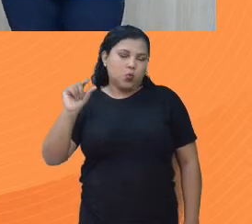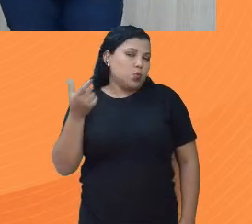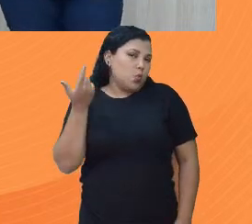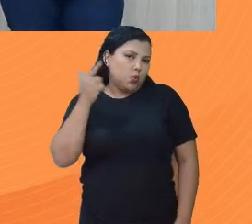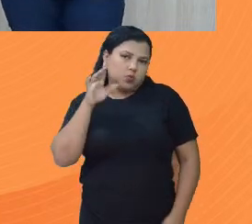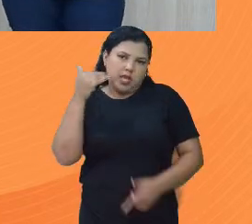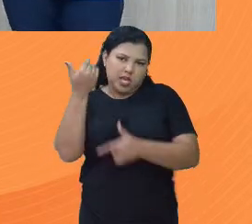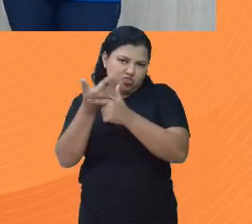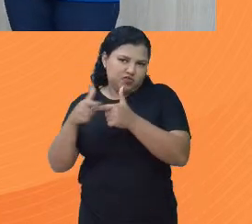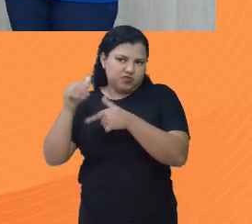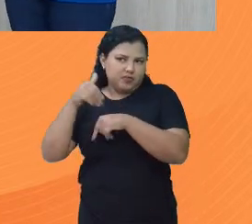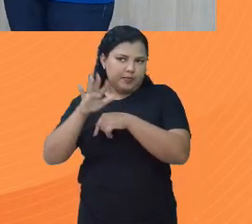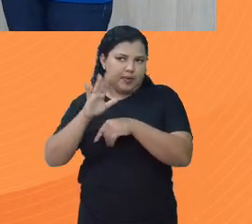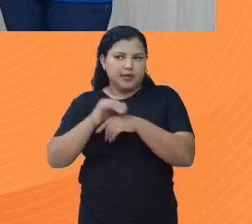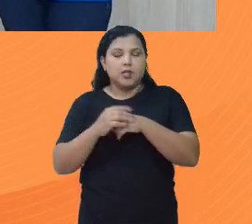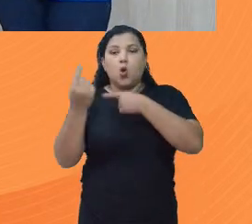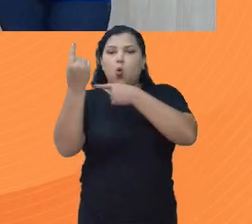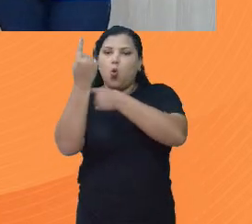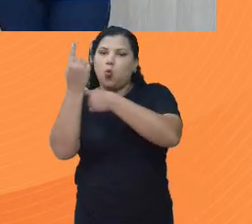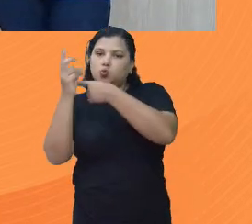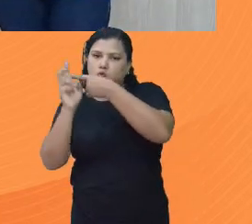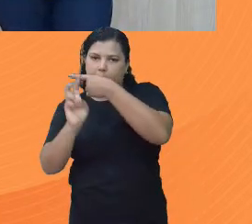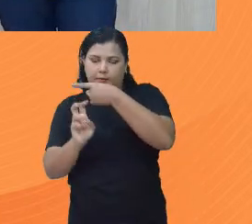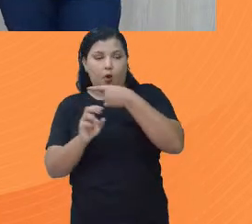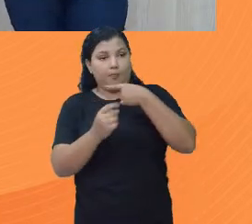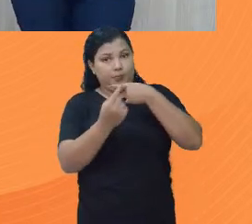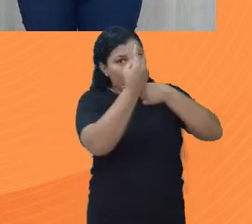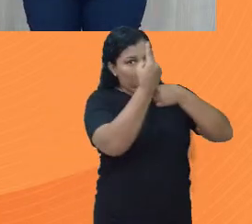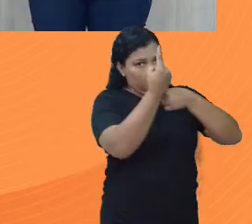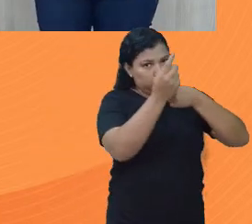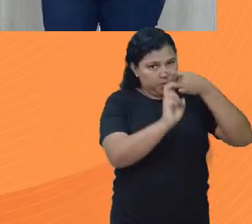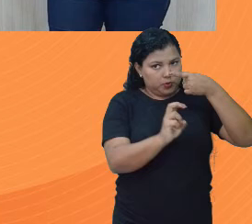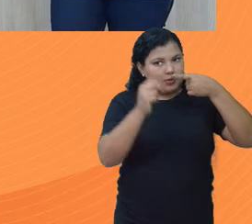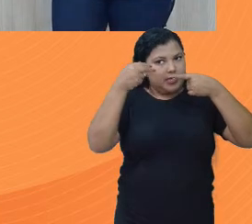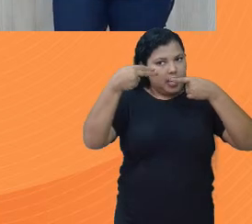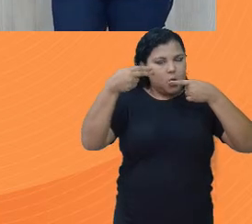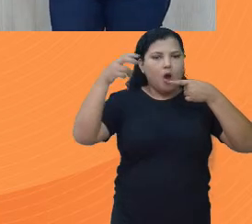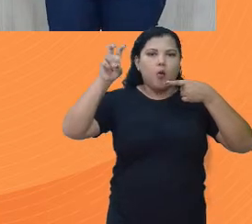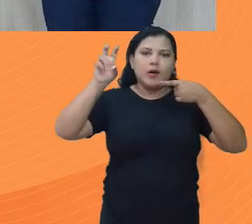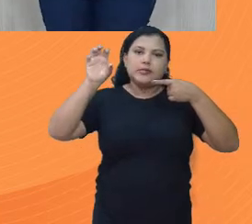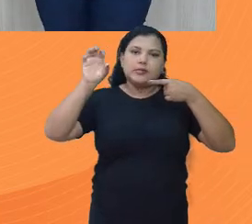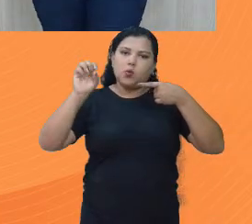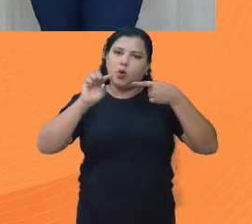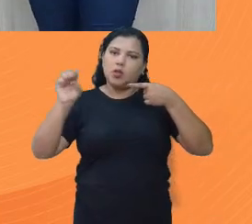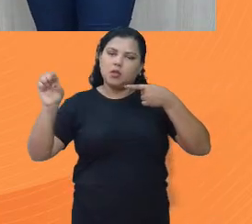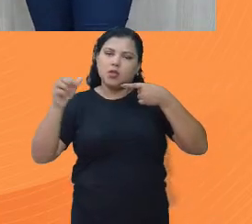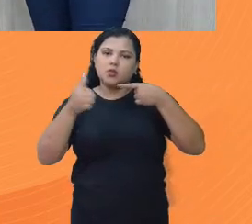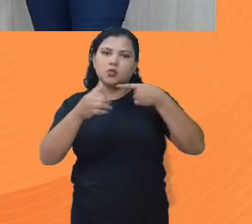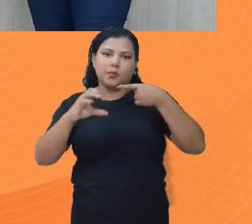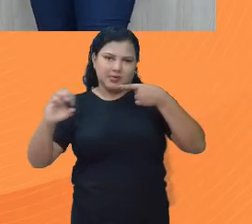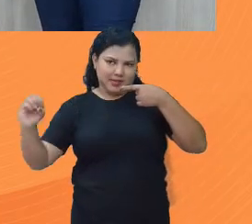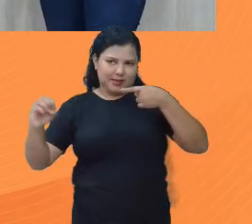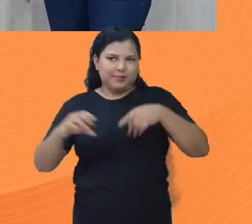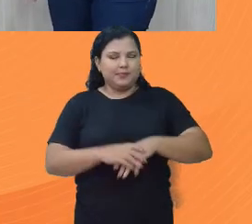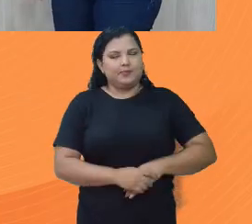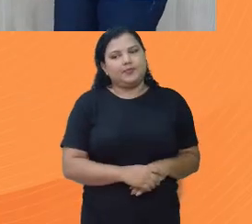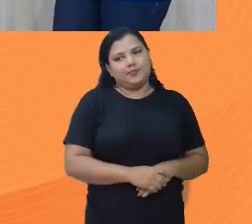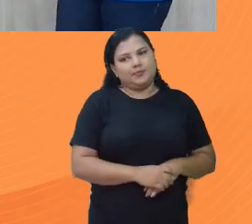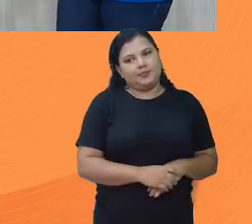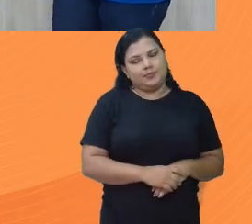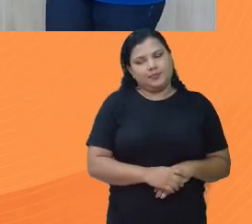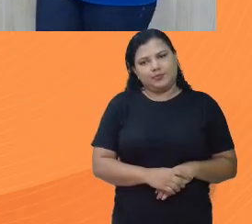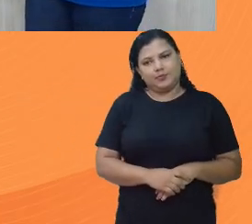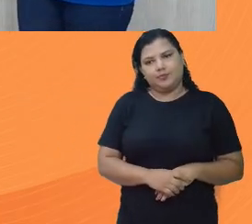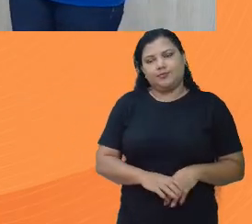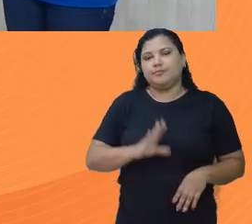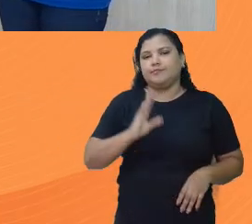2, que seria a mesma interpretação de metade, seria a mesma ideia que a gente utilizou para representar esse 50%, tá certo? Então,